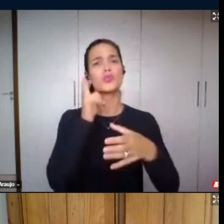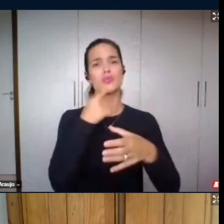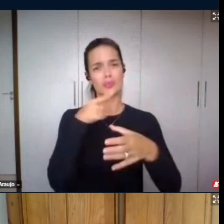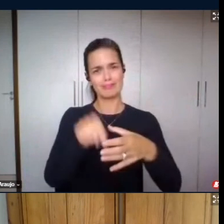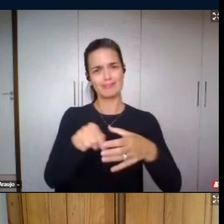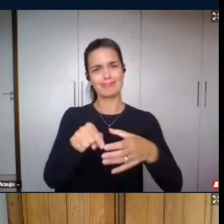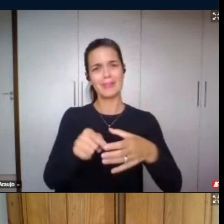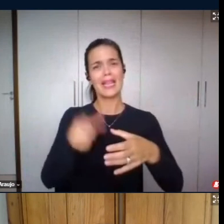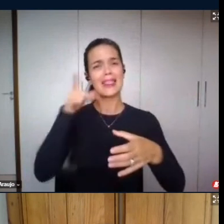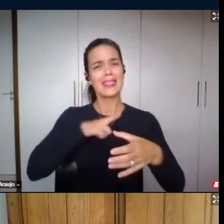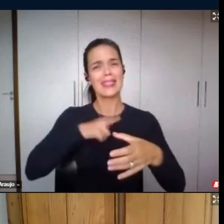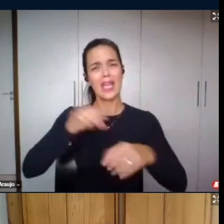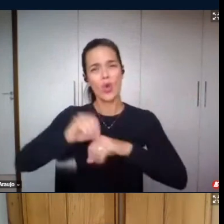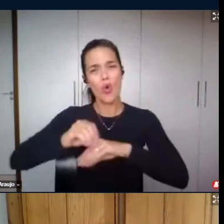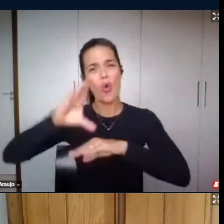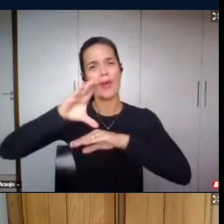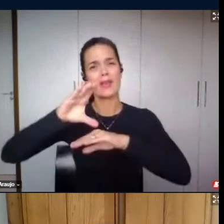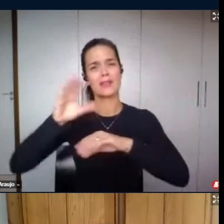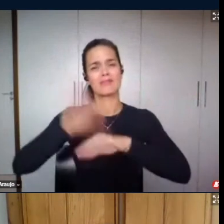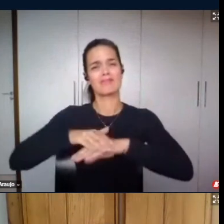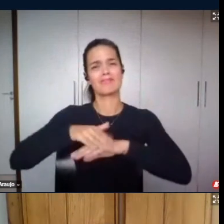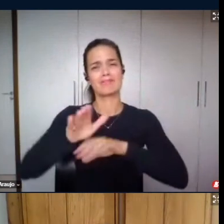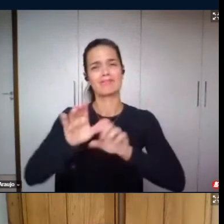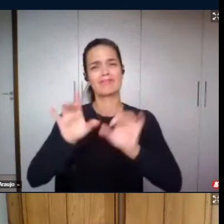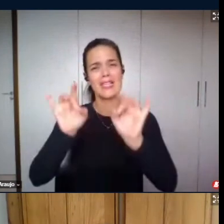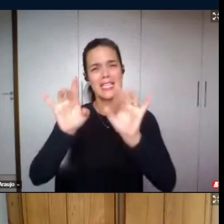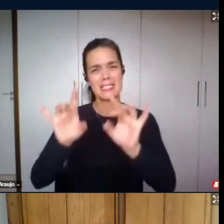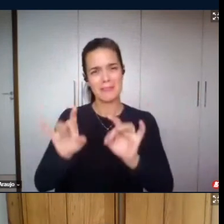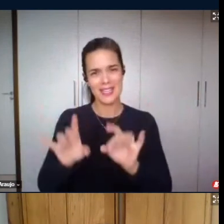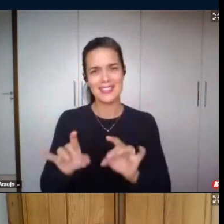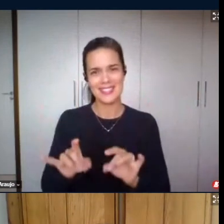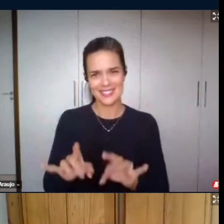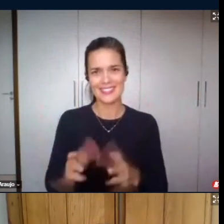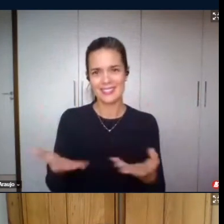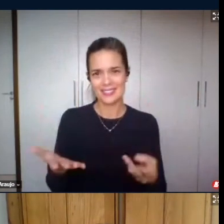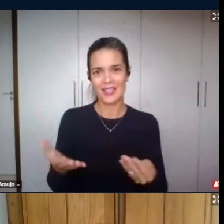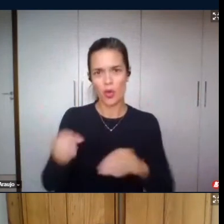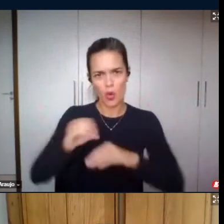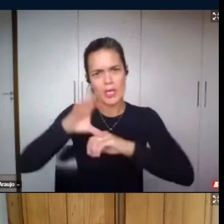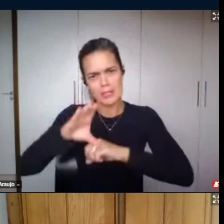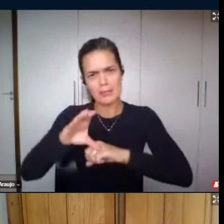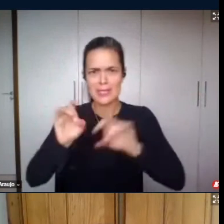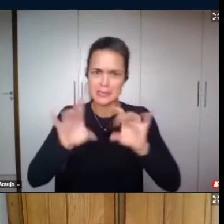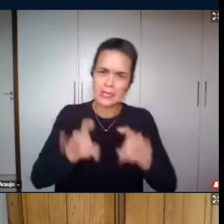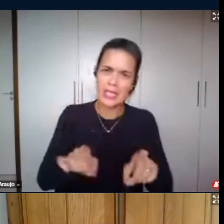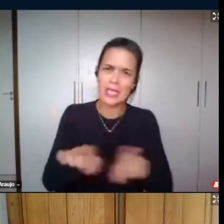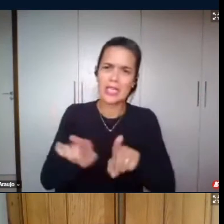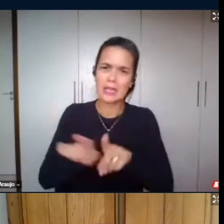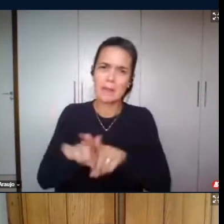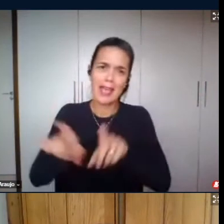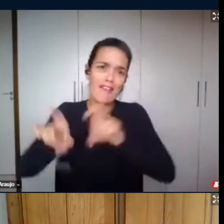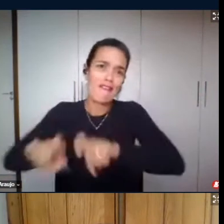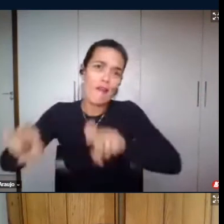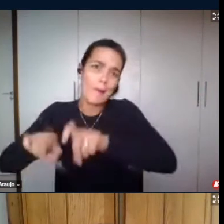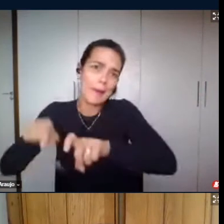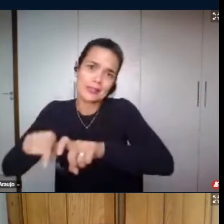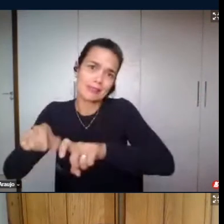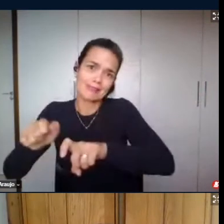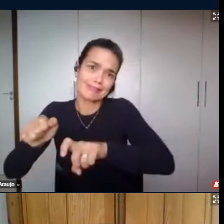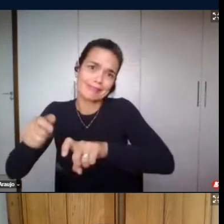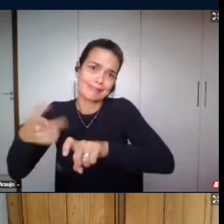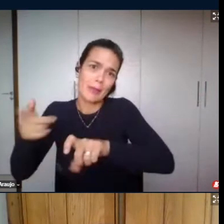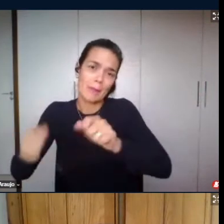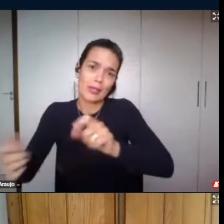o conhecimento especializado disponível, não só especializado, né, como a informática acaba interferindo na vida como um